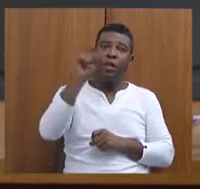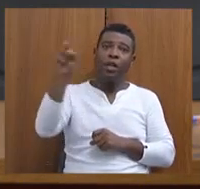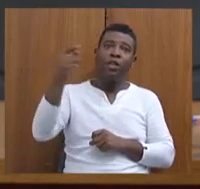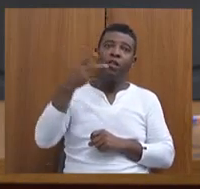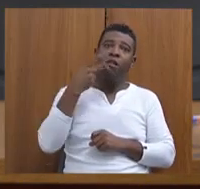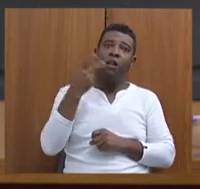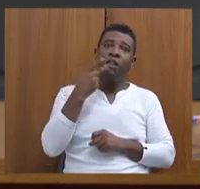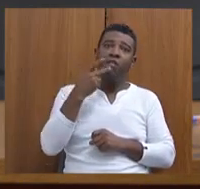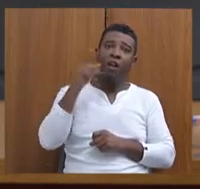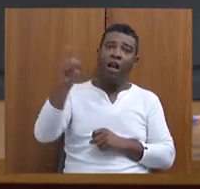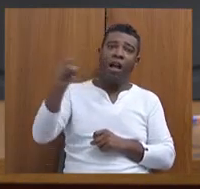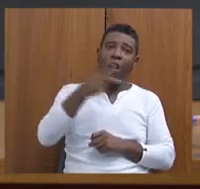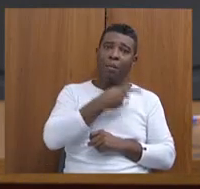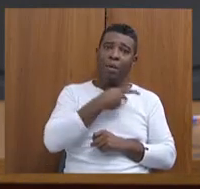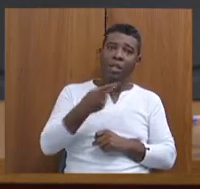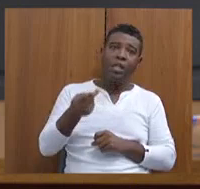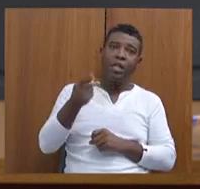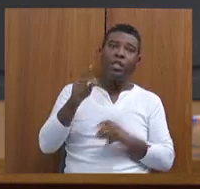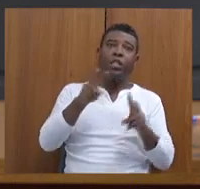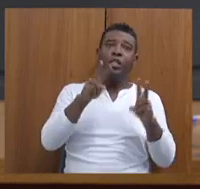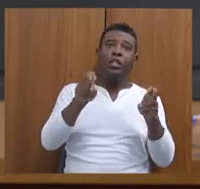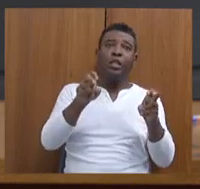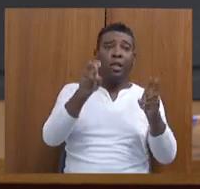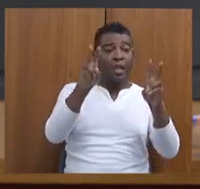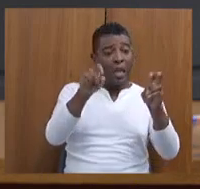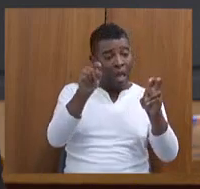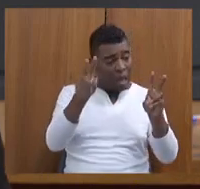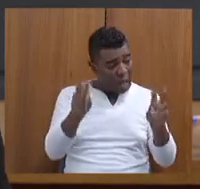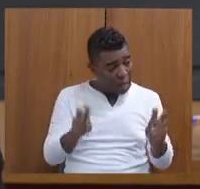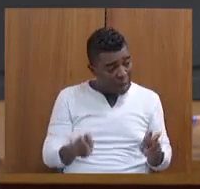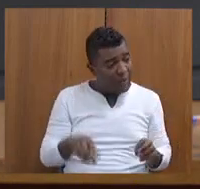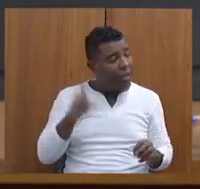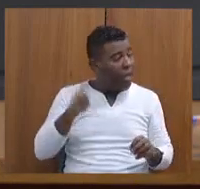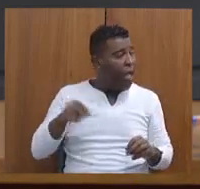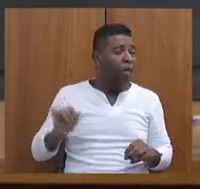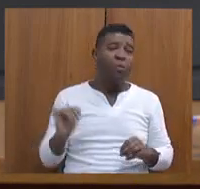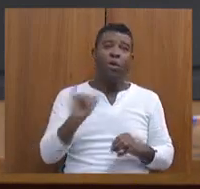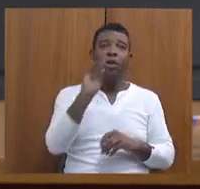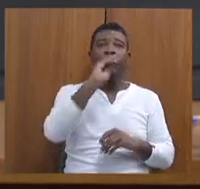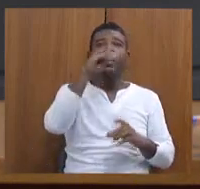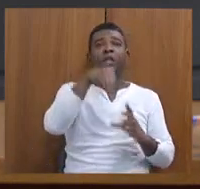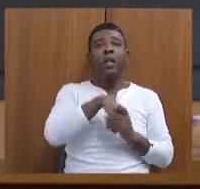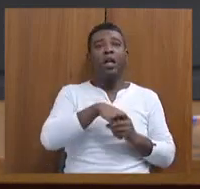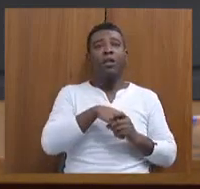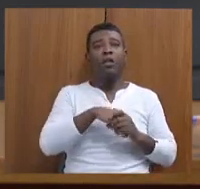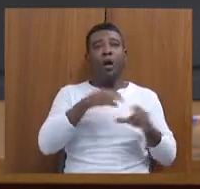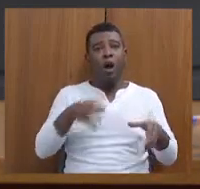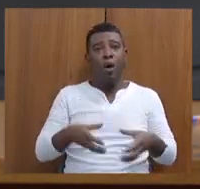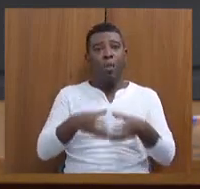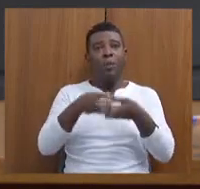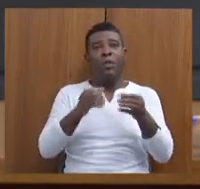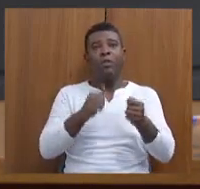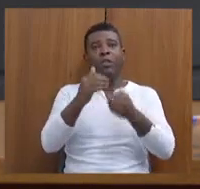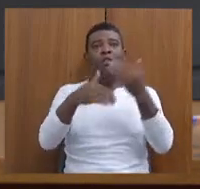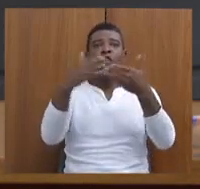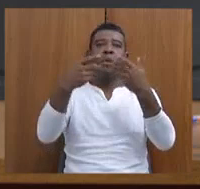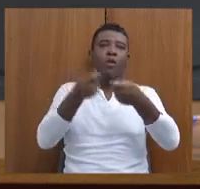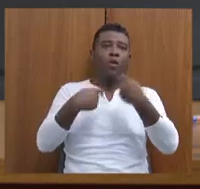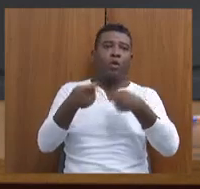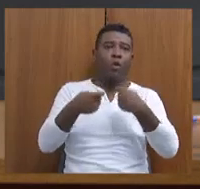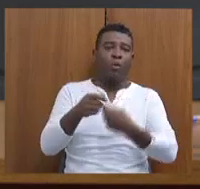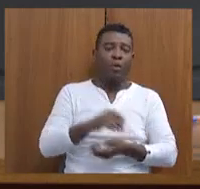sobre temas que nós temos discutido na nossa comissão desenvolvimento econômico e quando